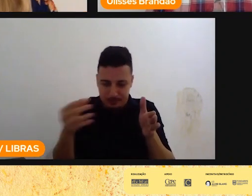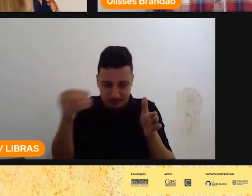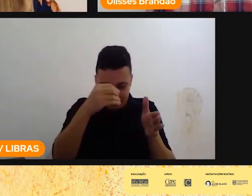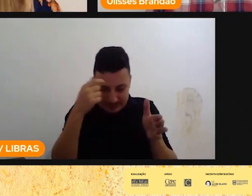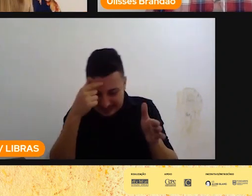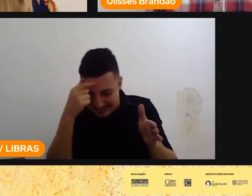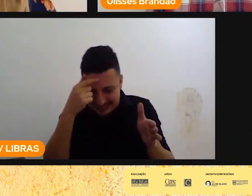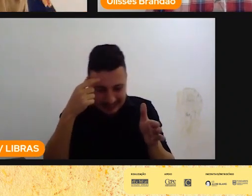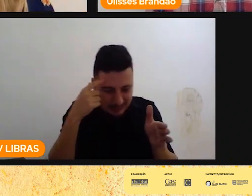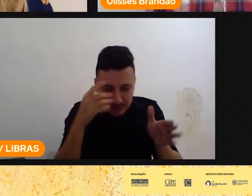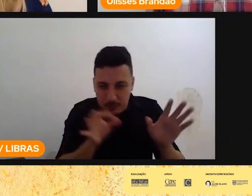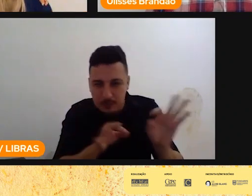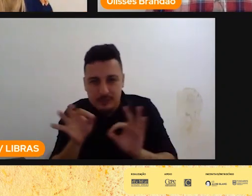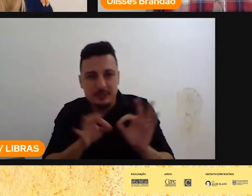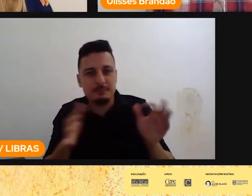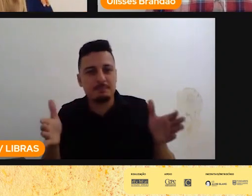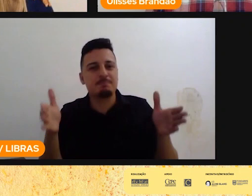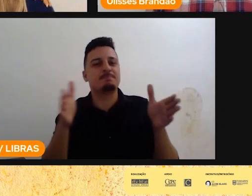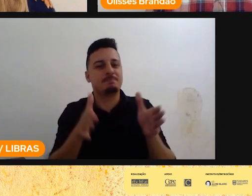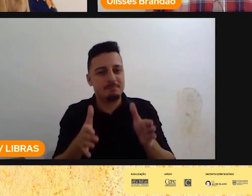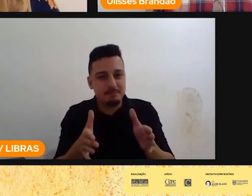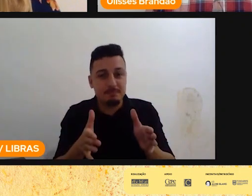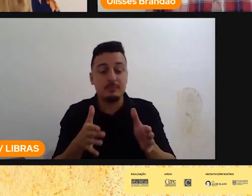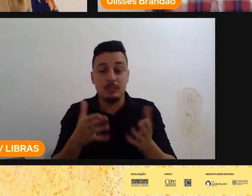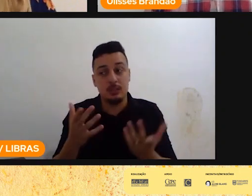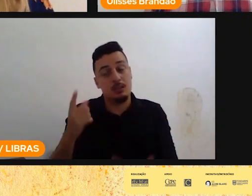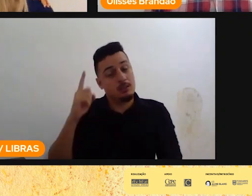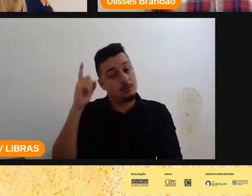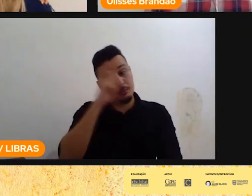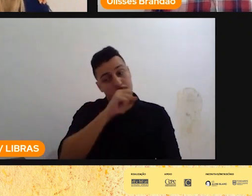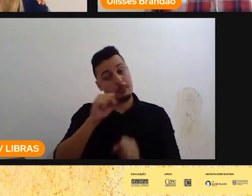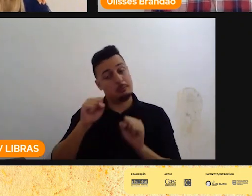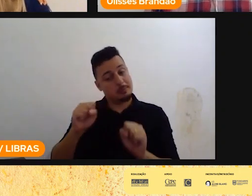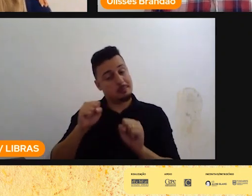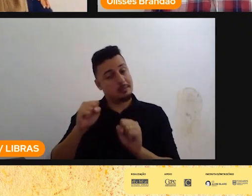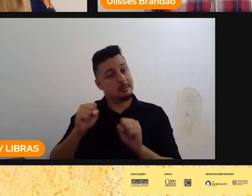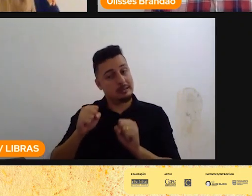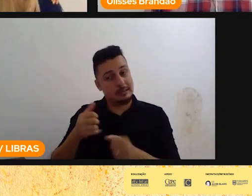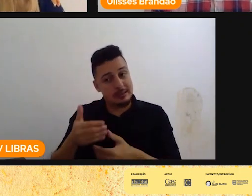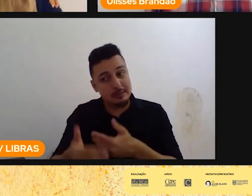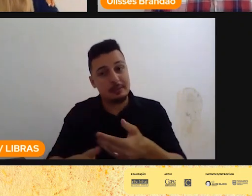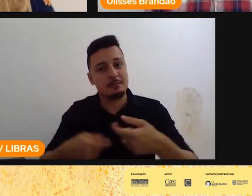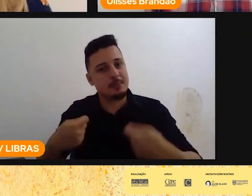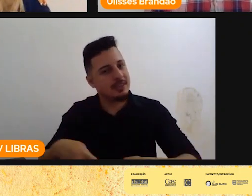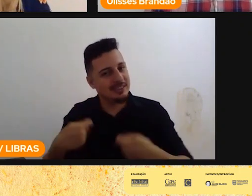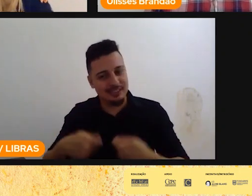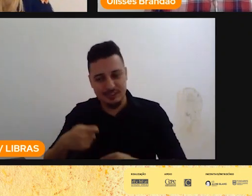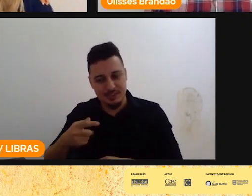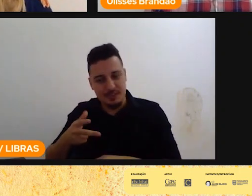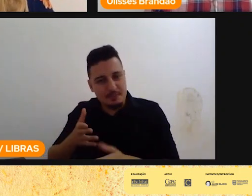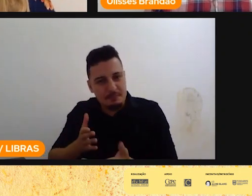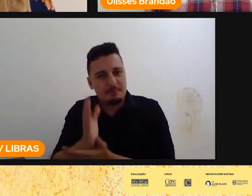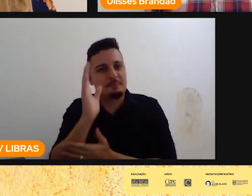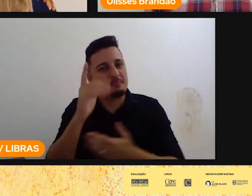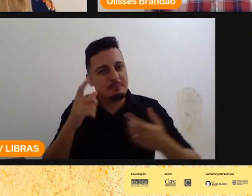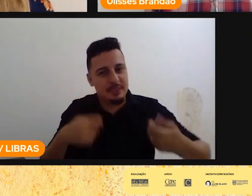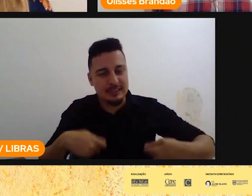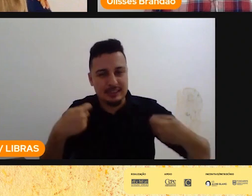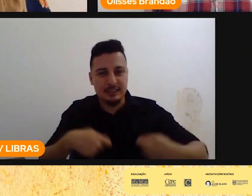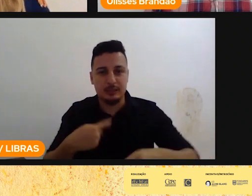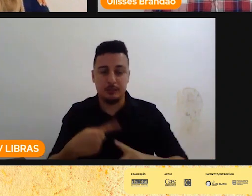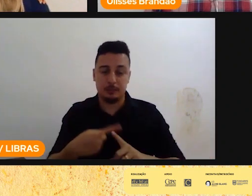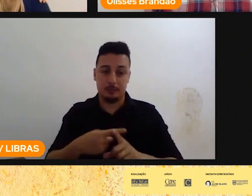pedir além disso, assim. Então, são riscos de produção mesmo que se corre. No meu caso, do Bizarros Peixes,